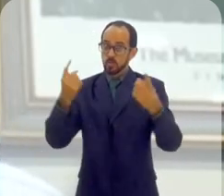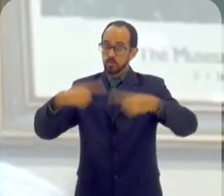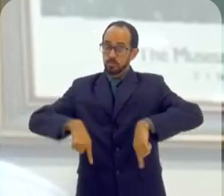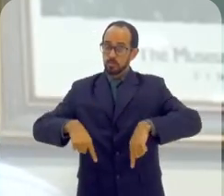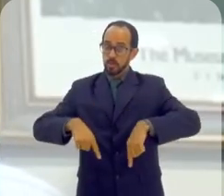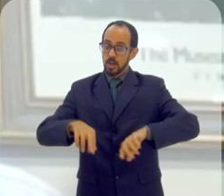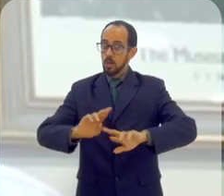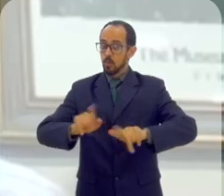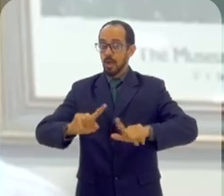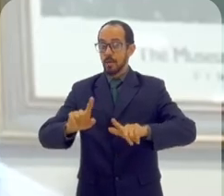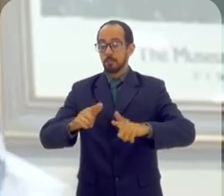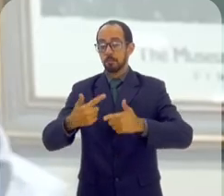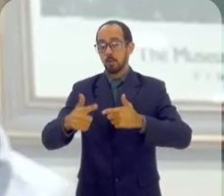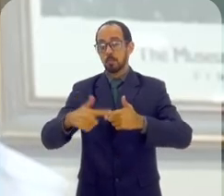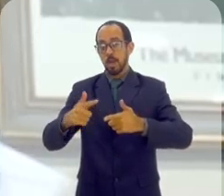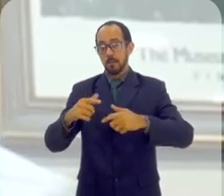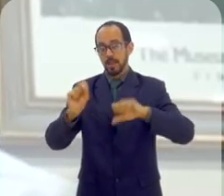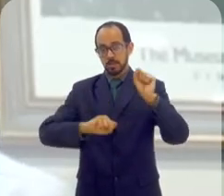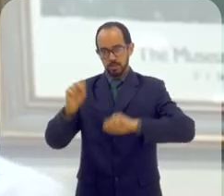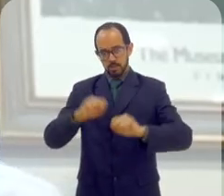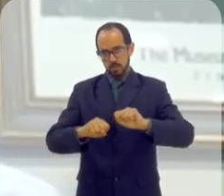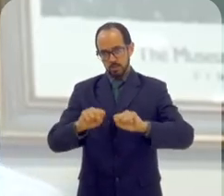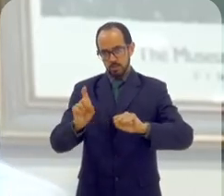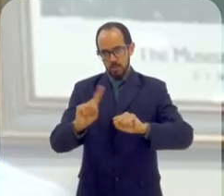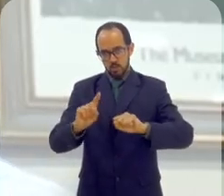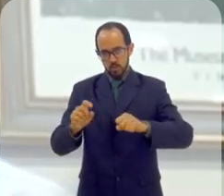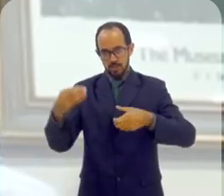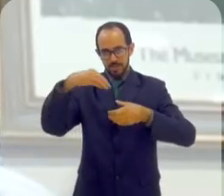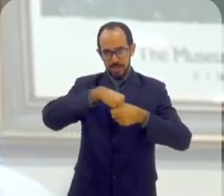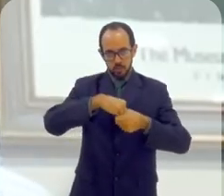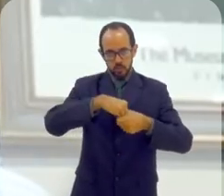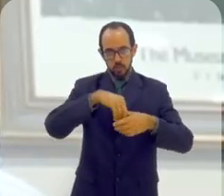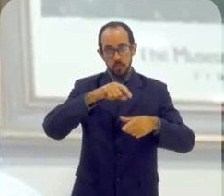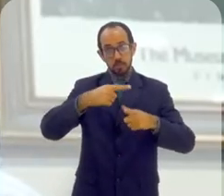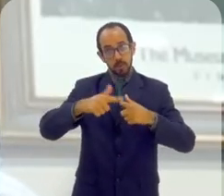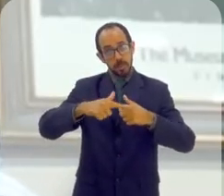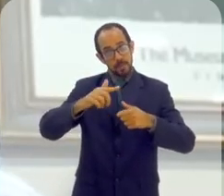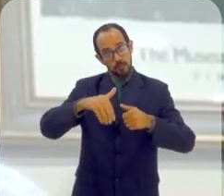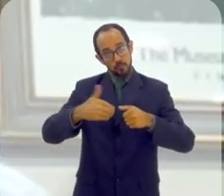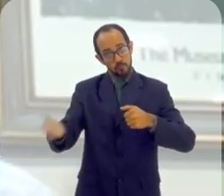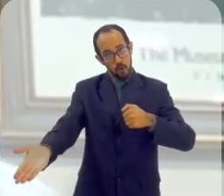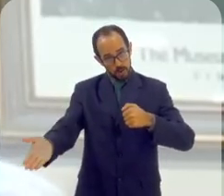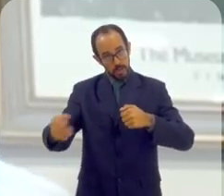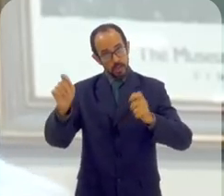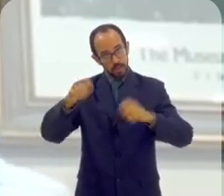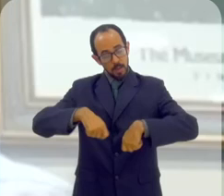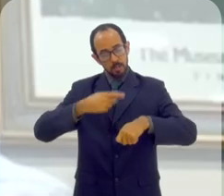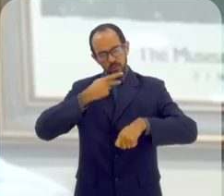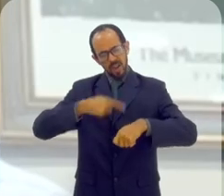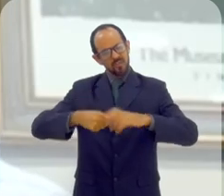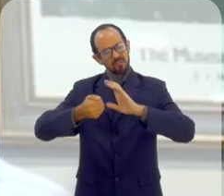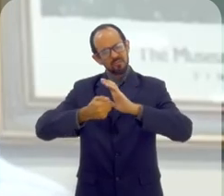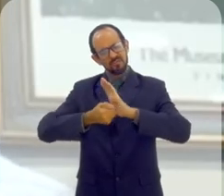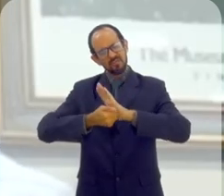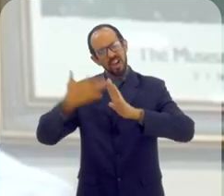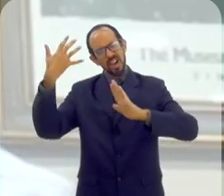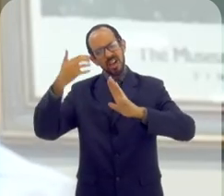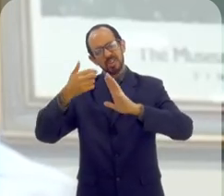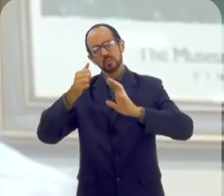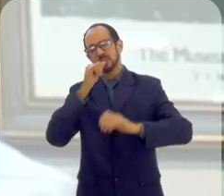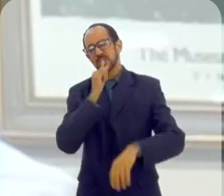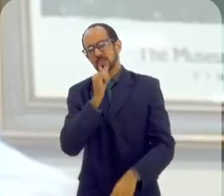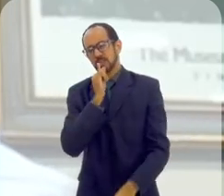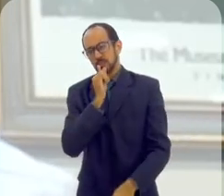não é competitivo não é que o problema na indústria o portão da indústria para dentro ele tem problema de competição da indústria para fora eu posso estar vários